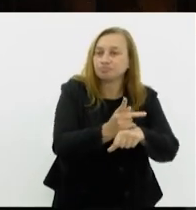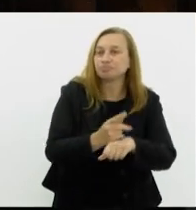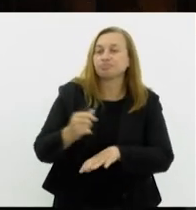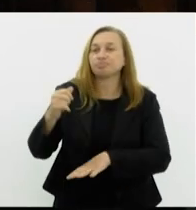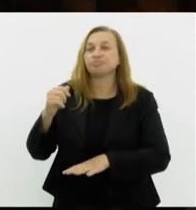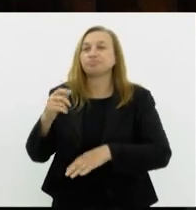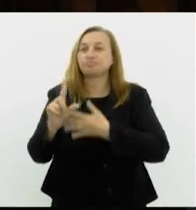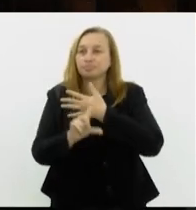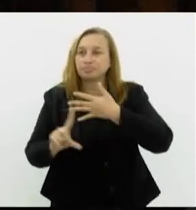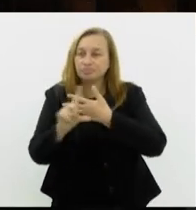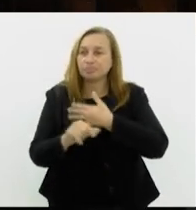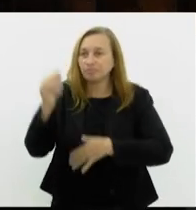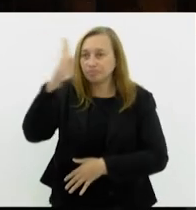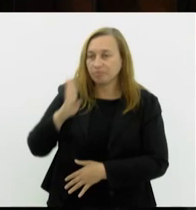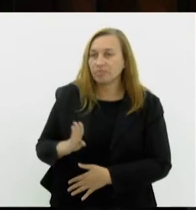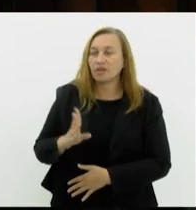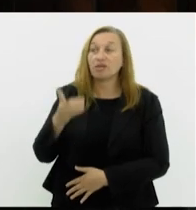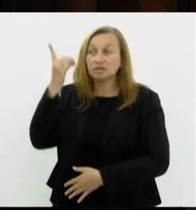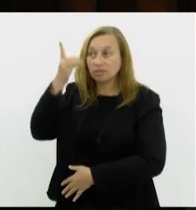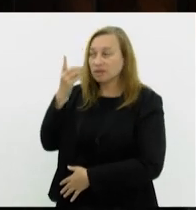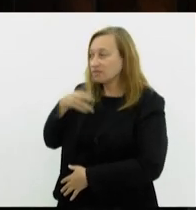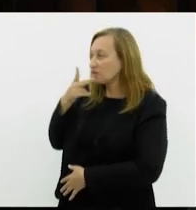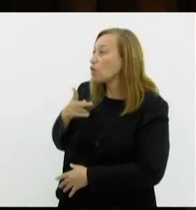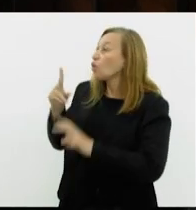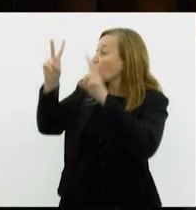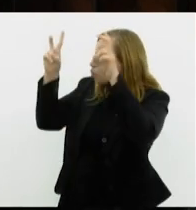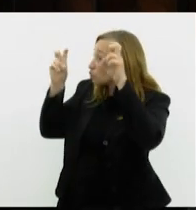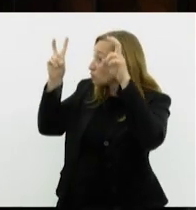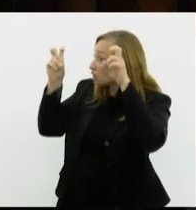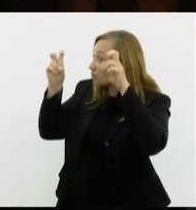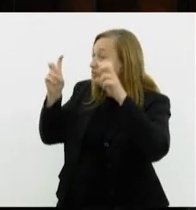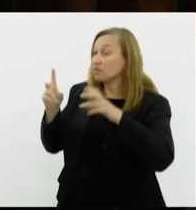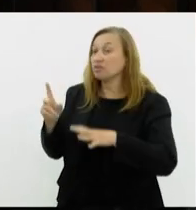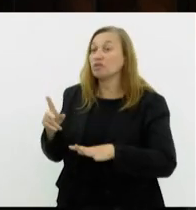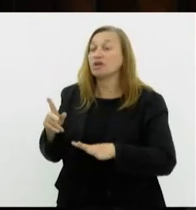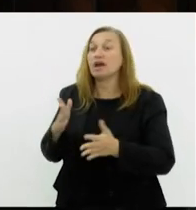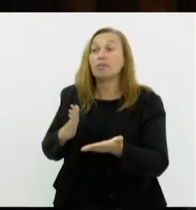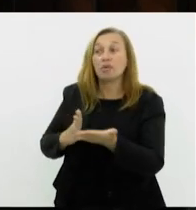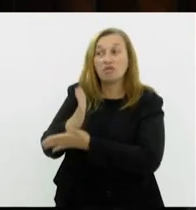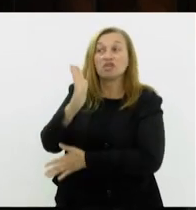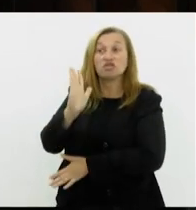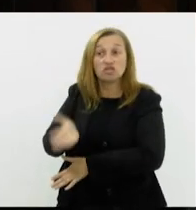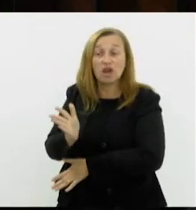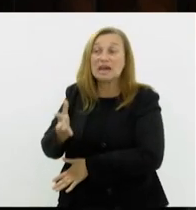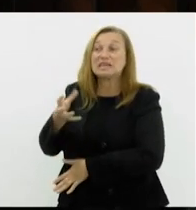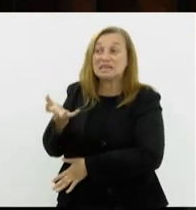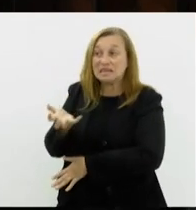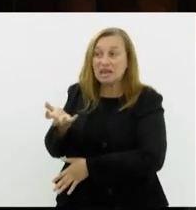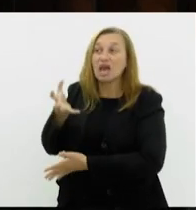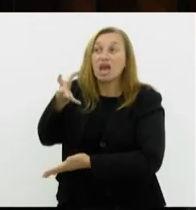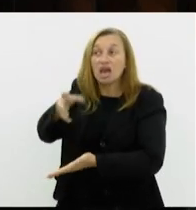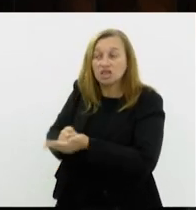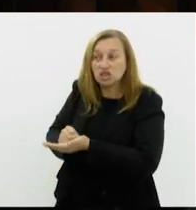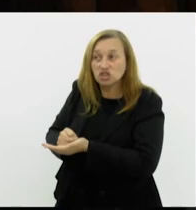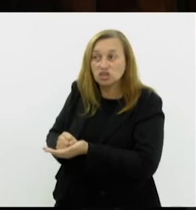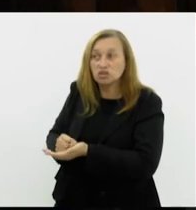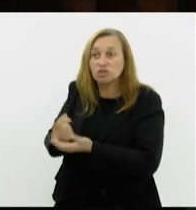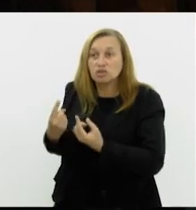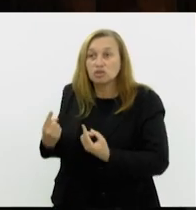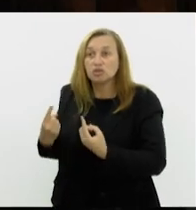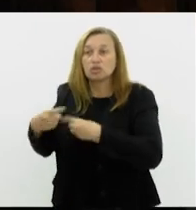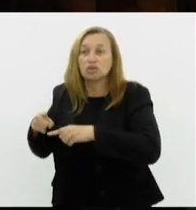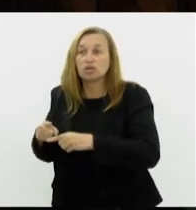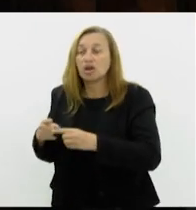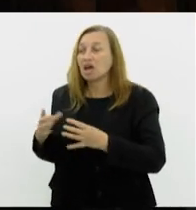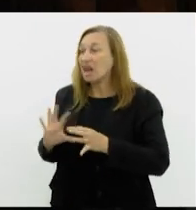E aí o deputado colocou, deputado, o tema foi colocado em deliberação e aprovado. Se quiser, registre sua discordância, fique à